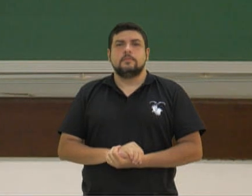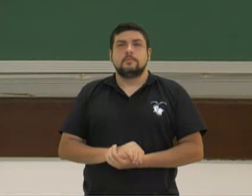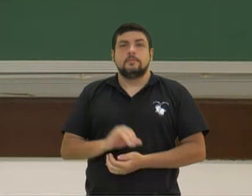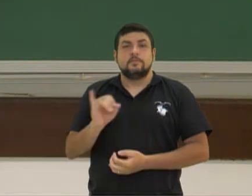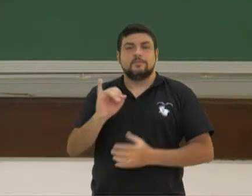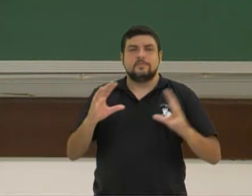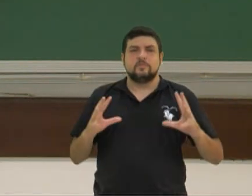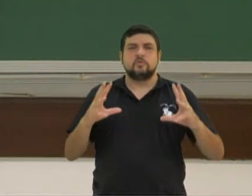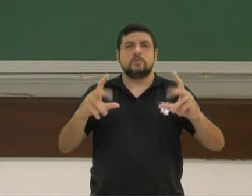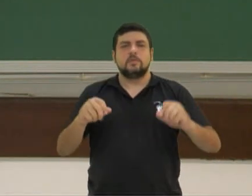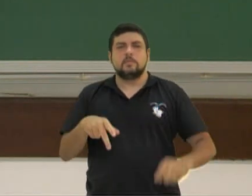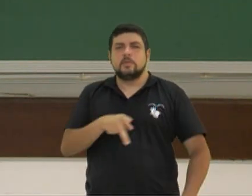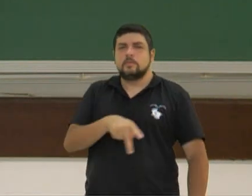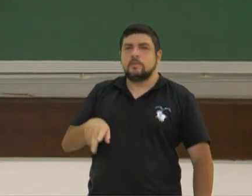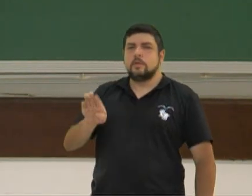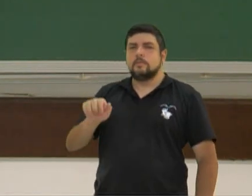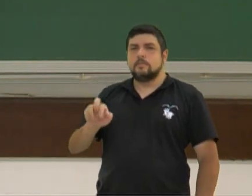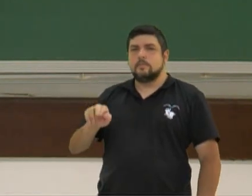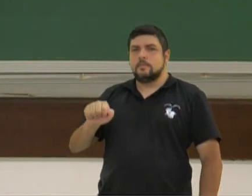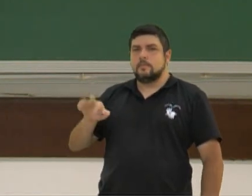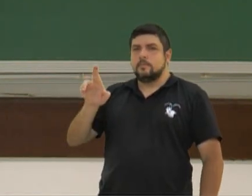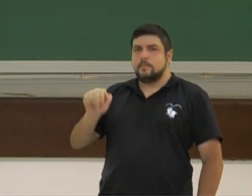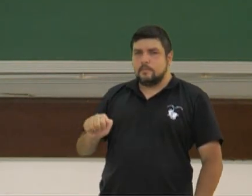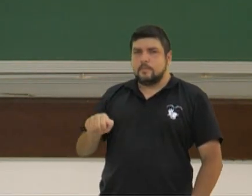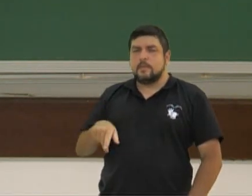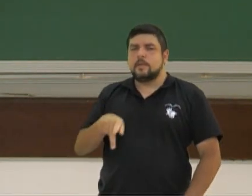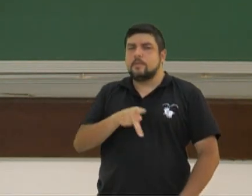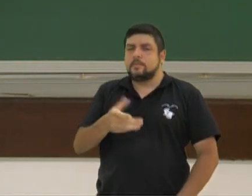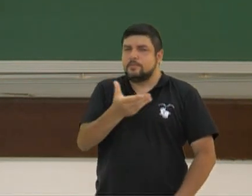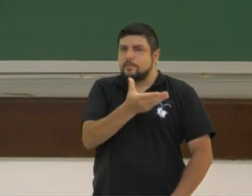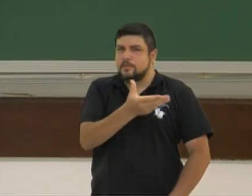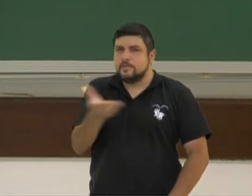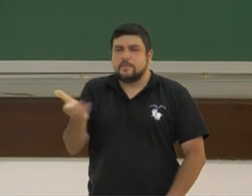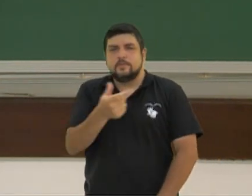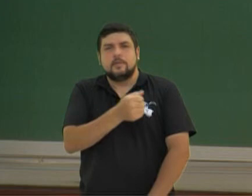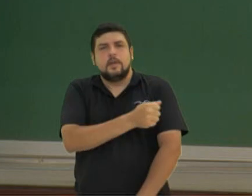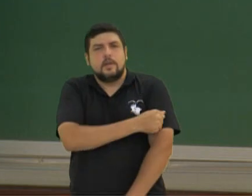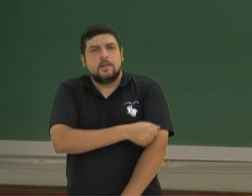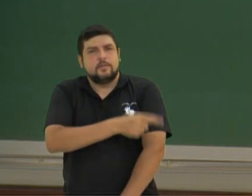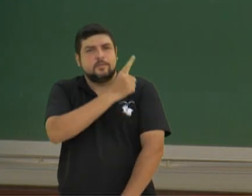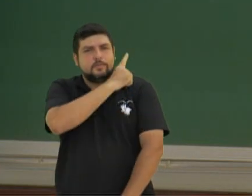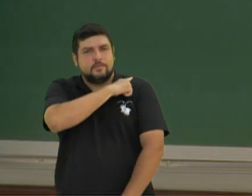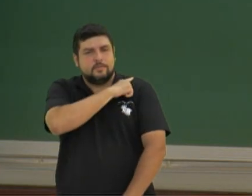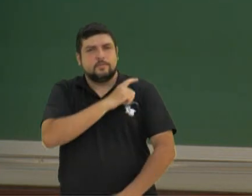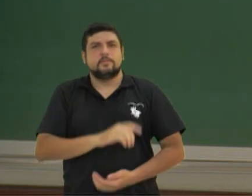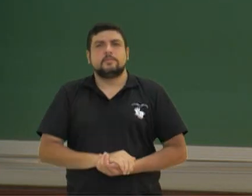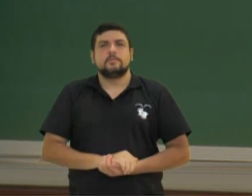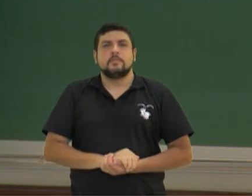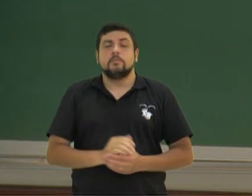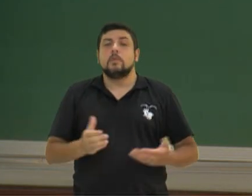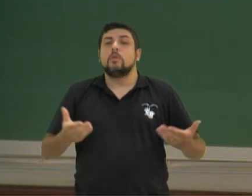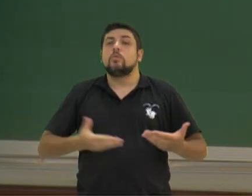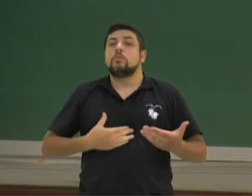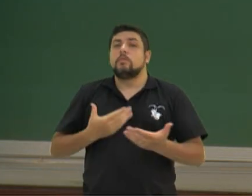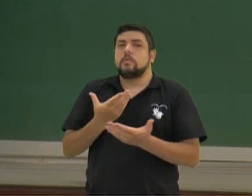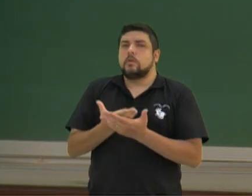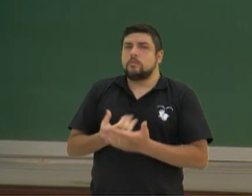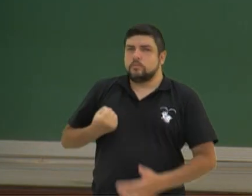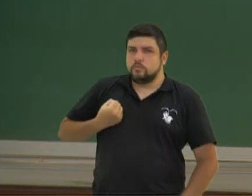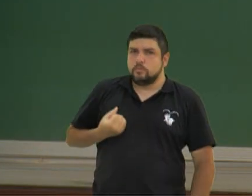Oi pessoal, eu sou a professora Bárbara, a professora de vocês do primeiro ano. A gente está aqui para a nossa aula